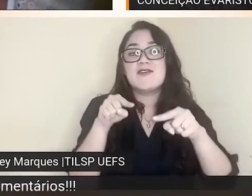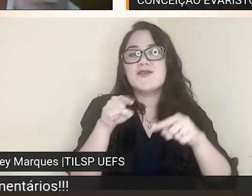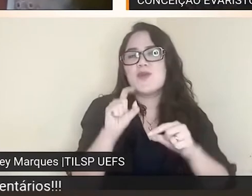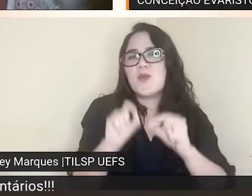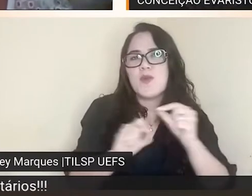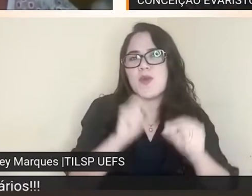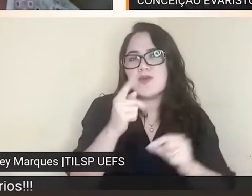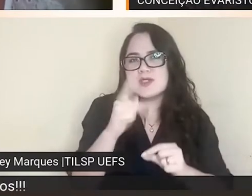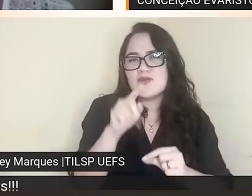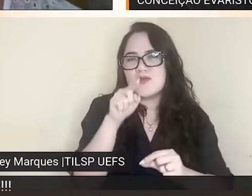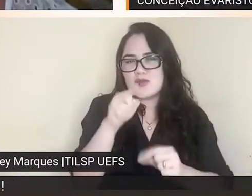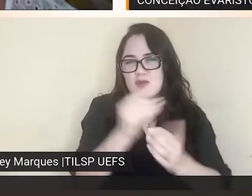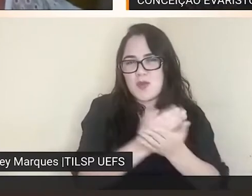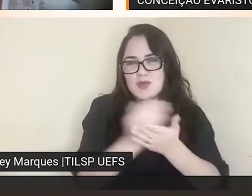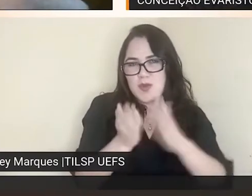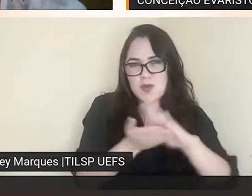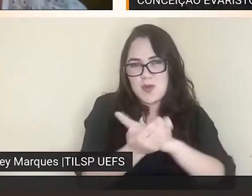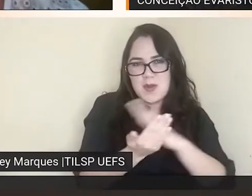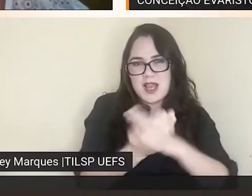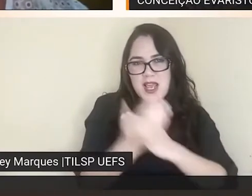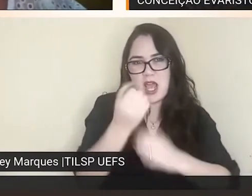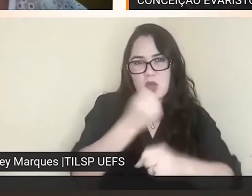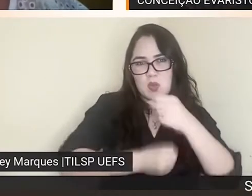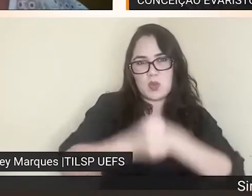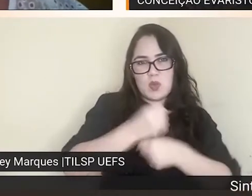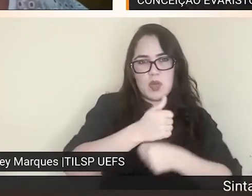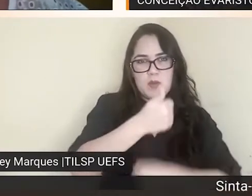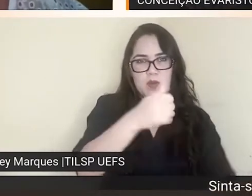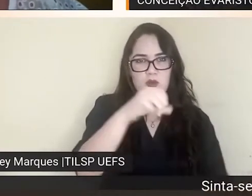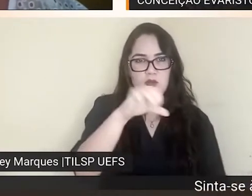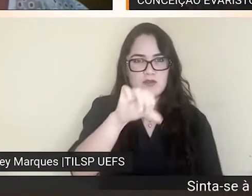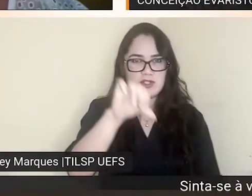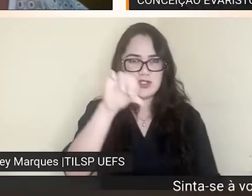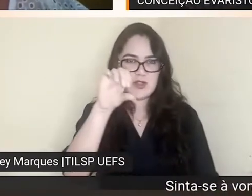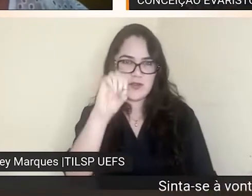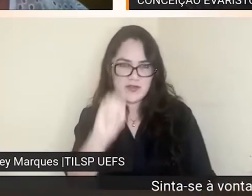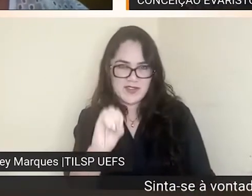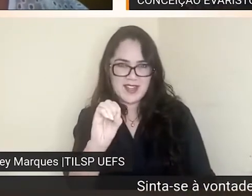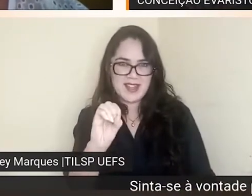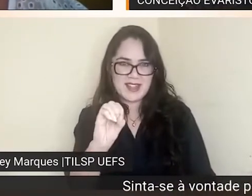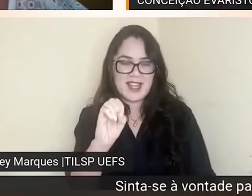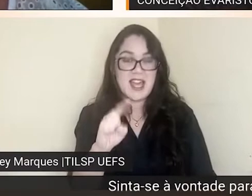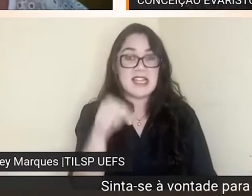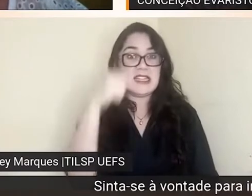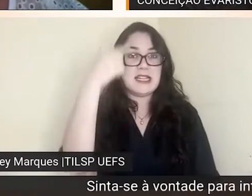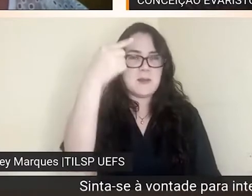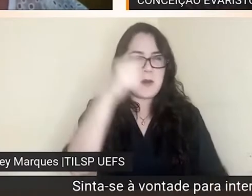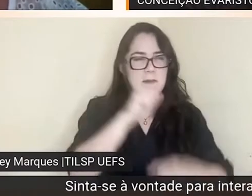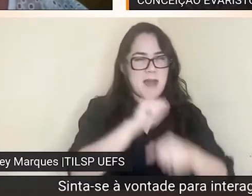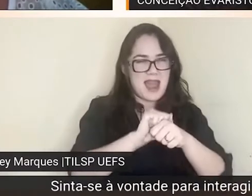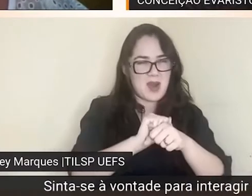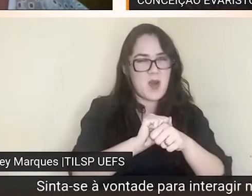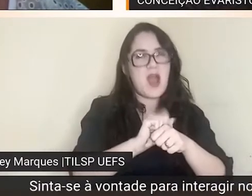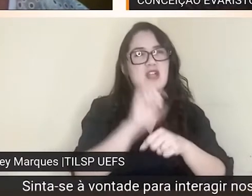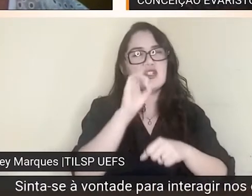em 90, né? Tem uma paradinha, depois você volta, né? E só em 2003 você tem a sua obra,